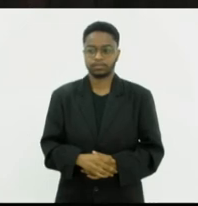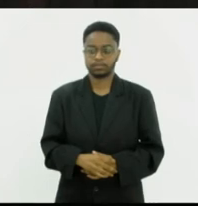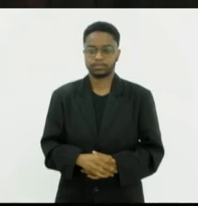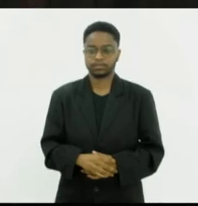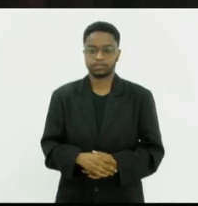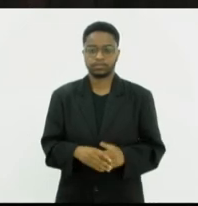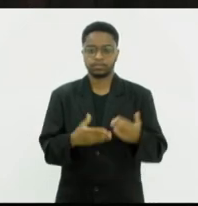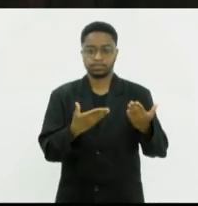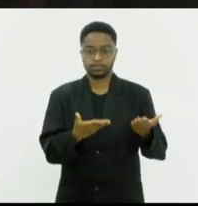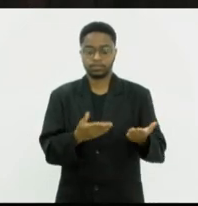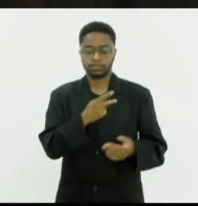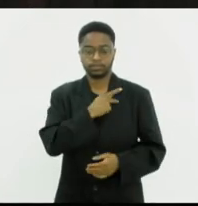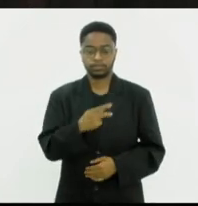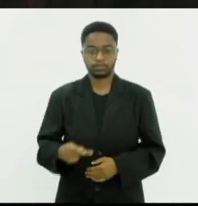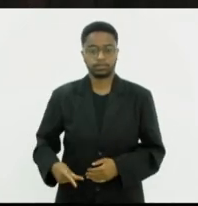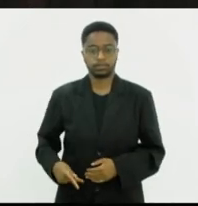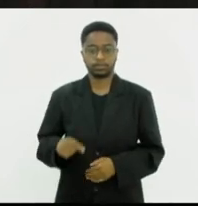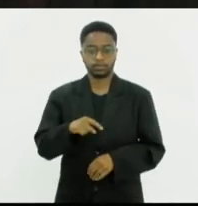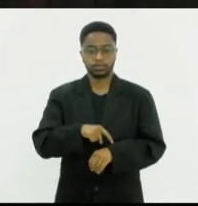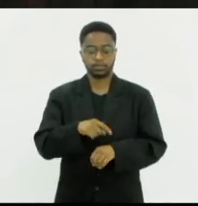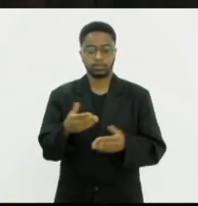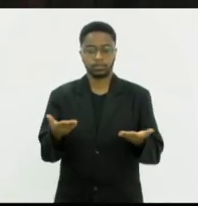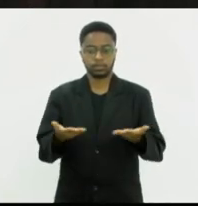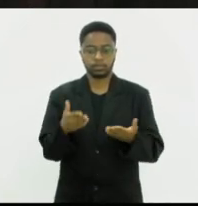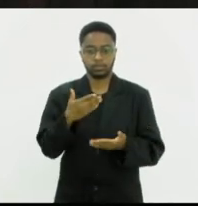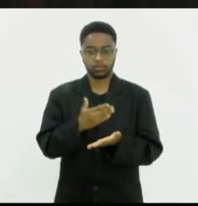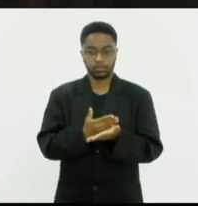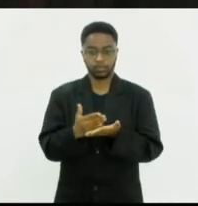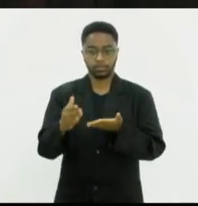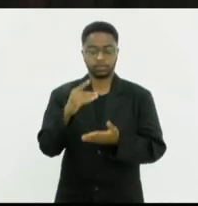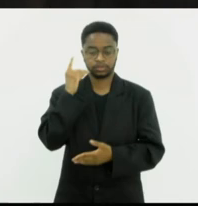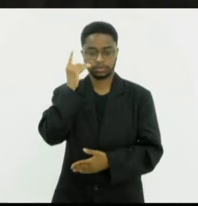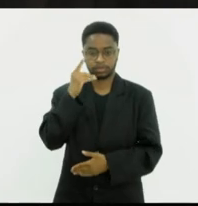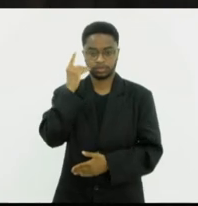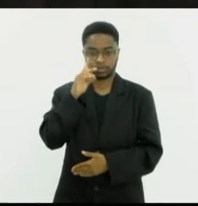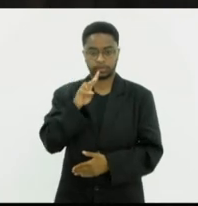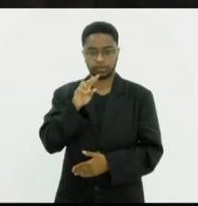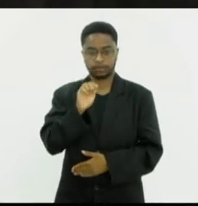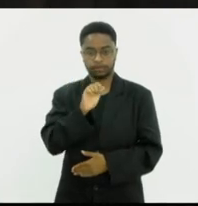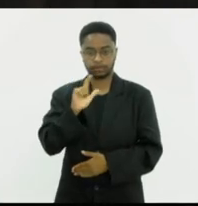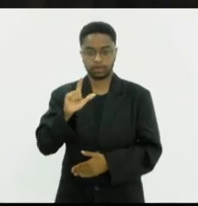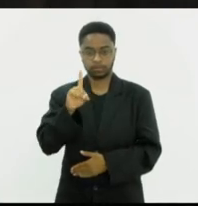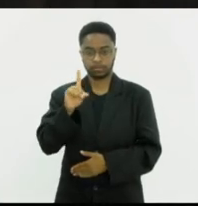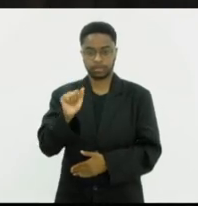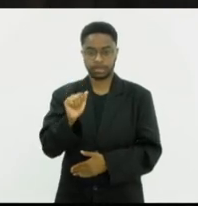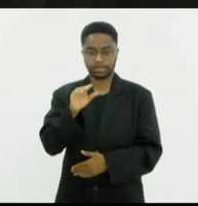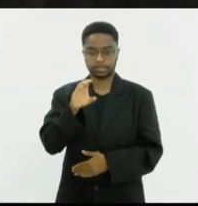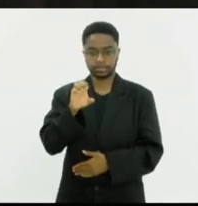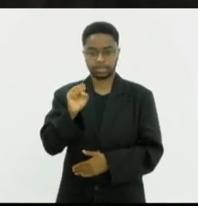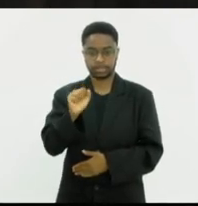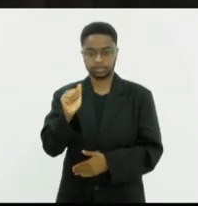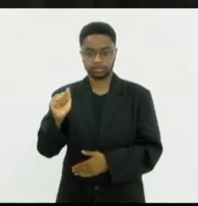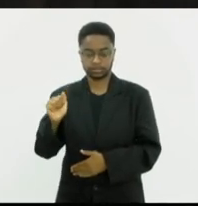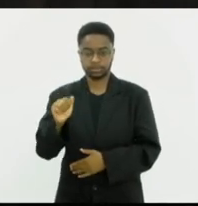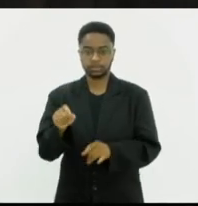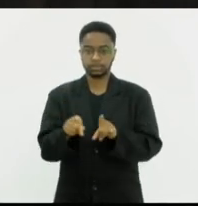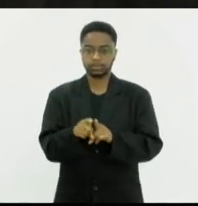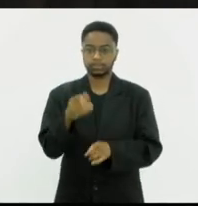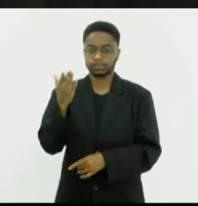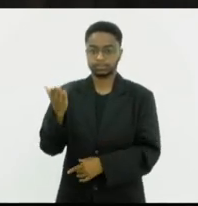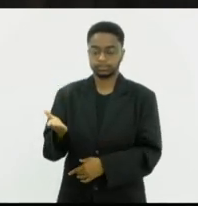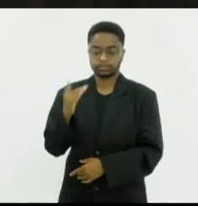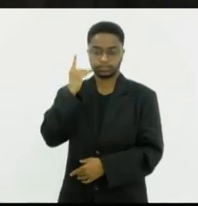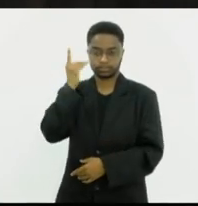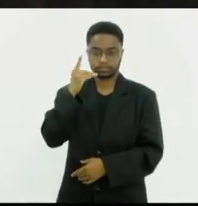Senhor presidente do expediente inicial, deputado Valda Serrasa, senhora